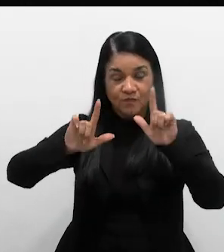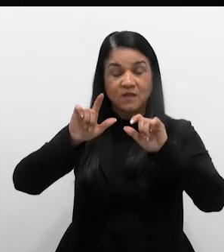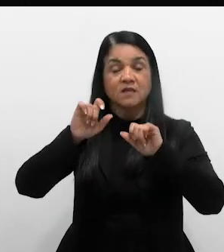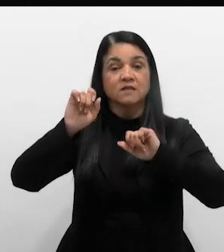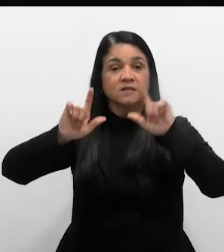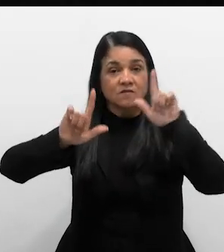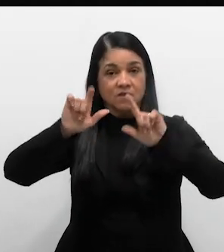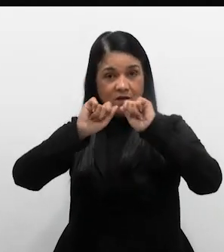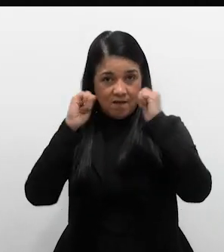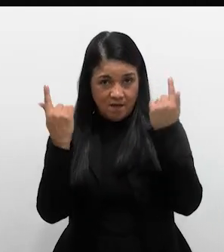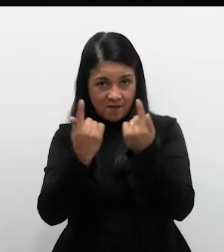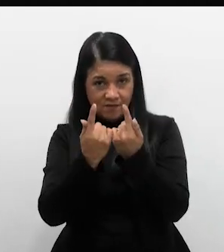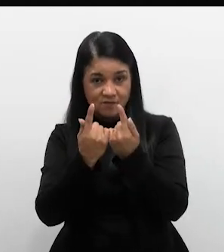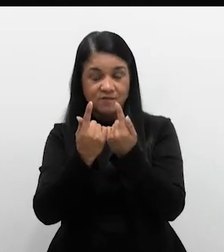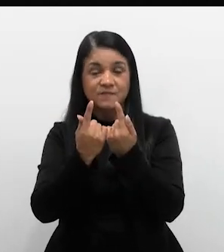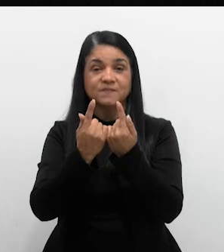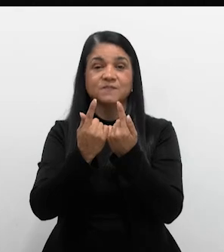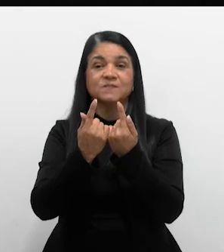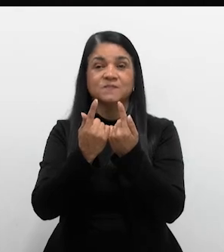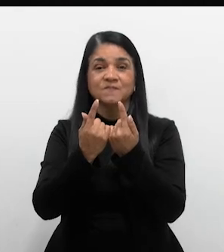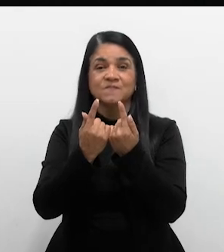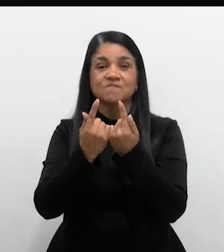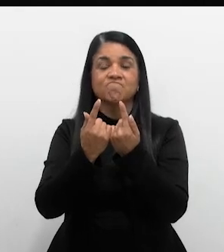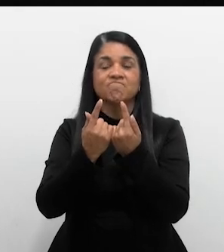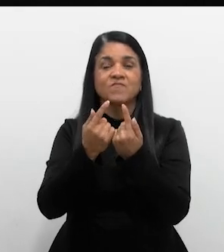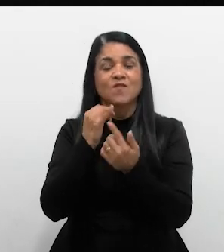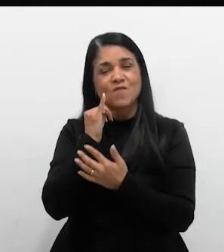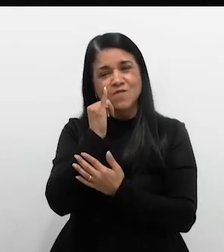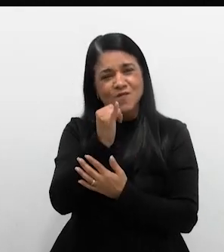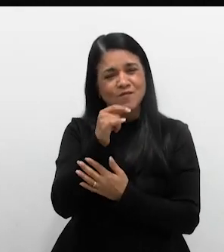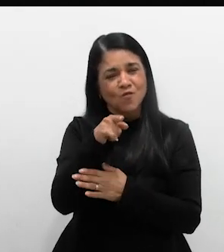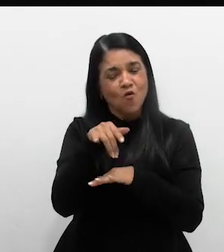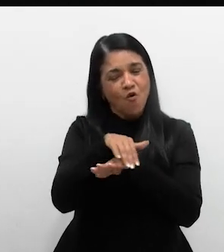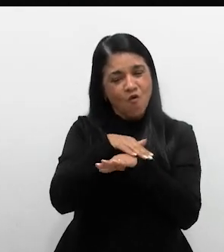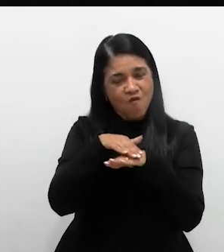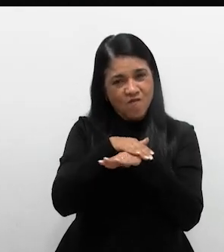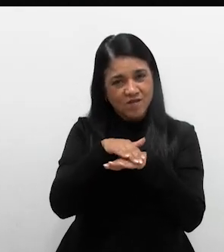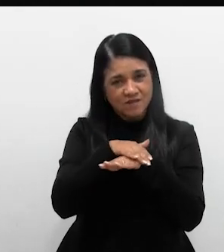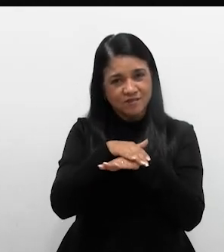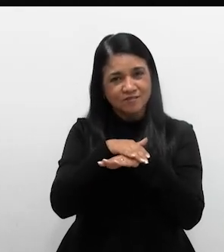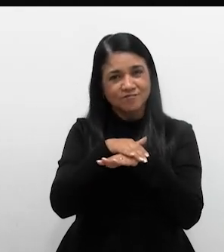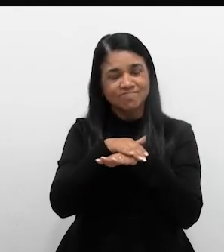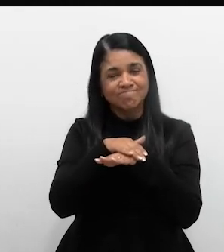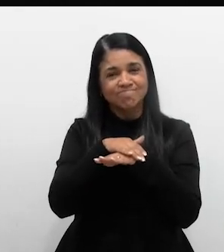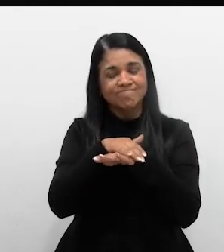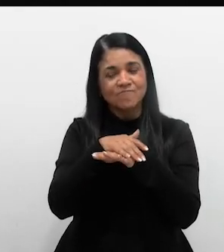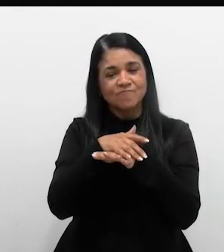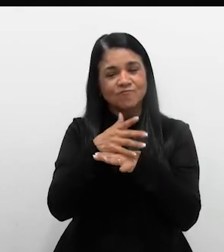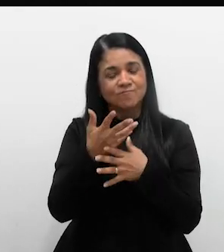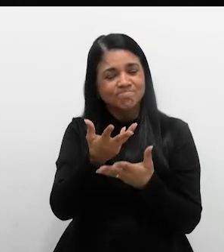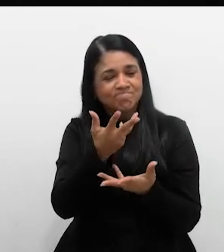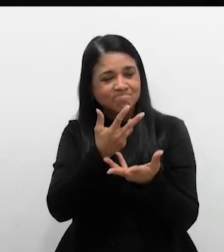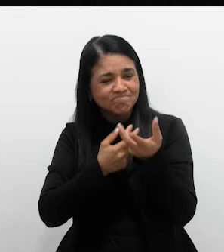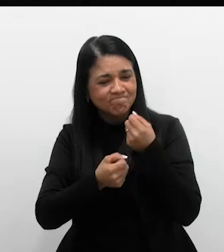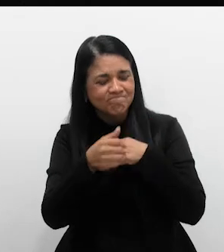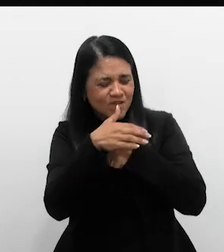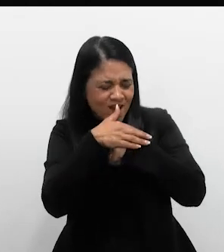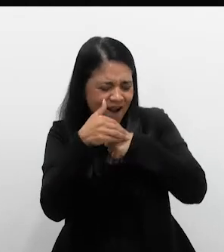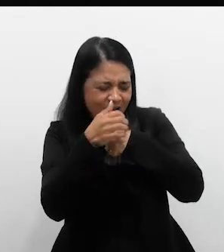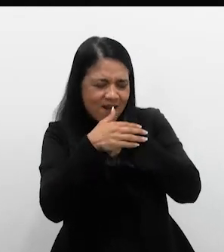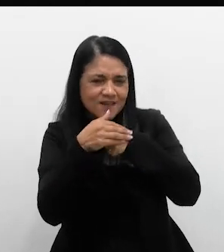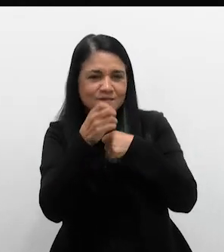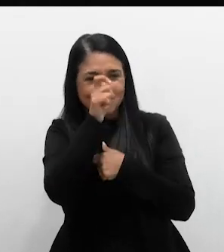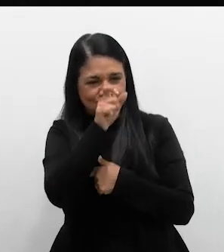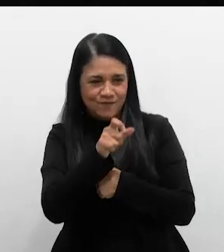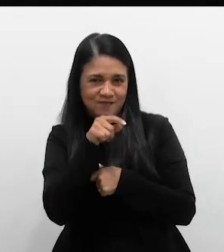do programa, enfim, TV Aliás. E dizer que cada vez que eu converso com você, eu vou me nutrindo de um